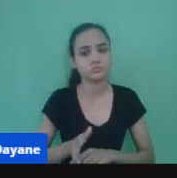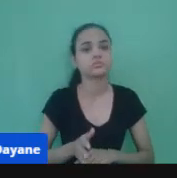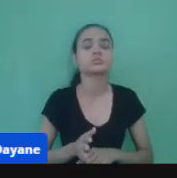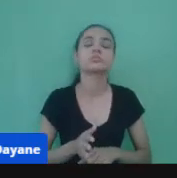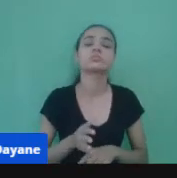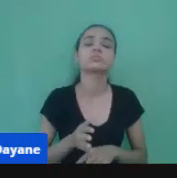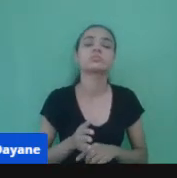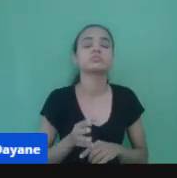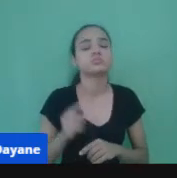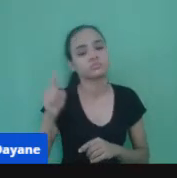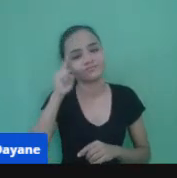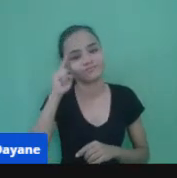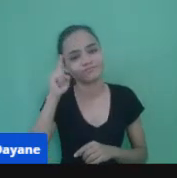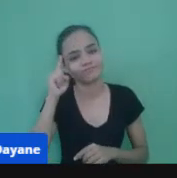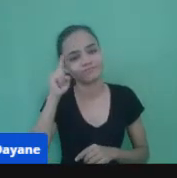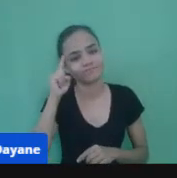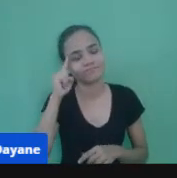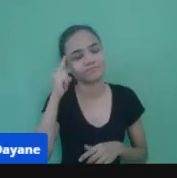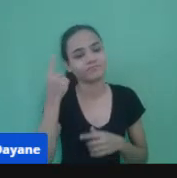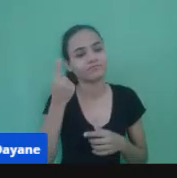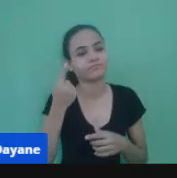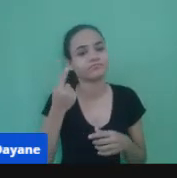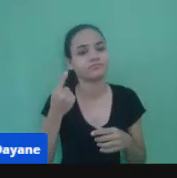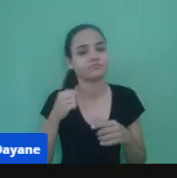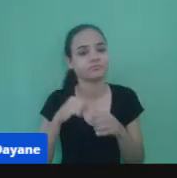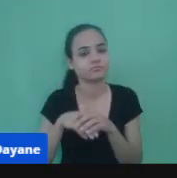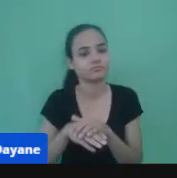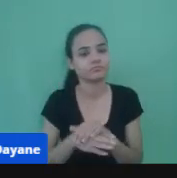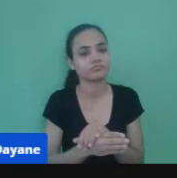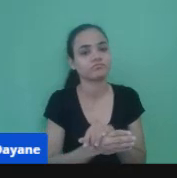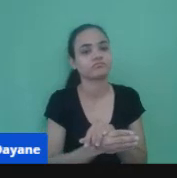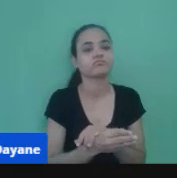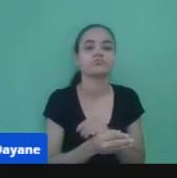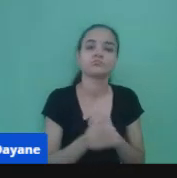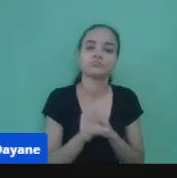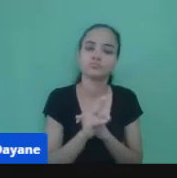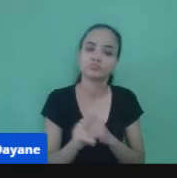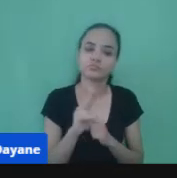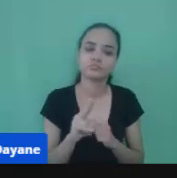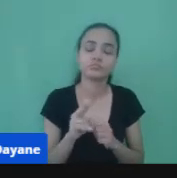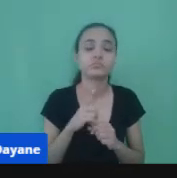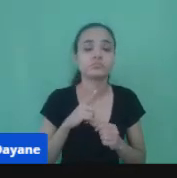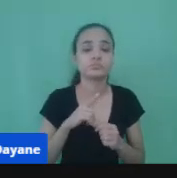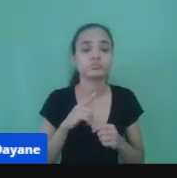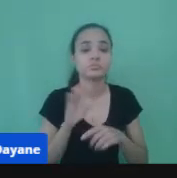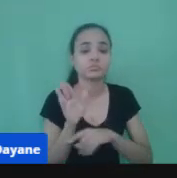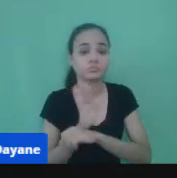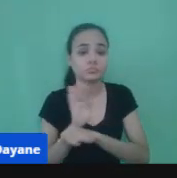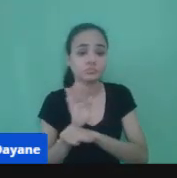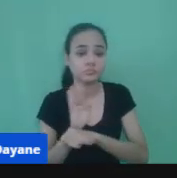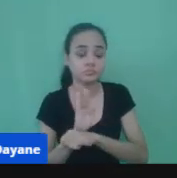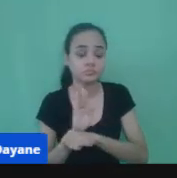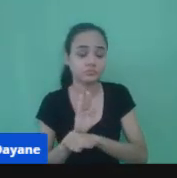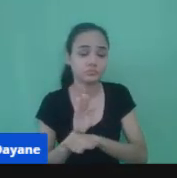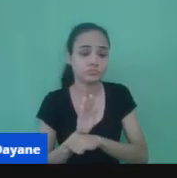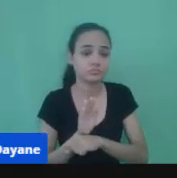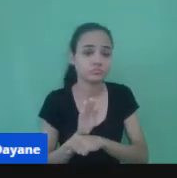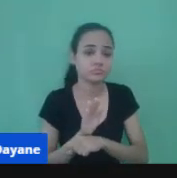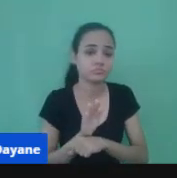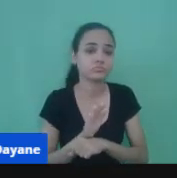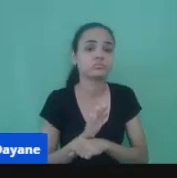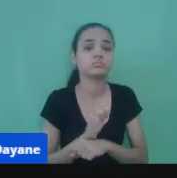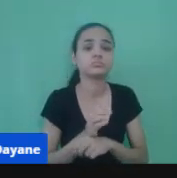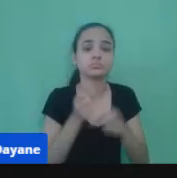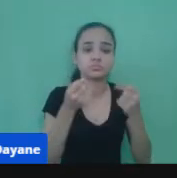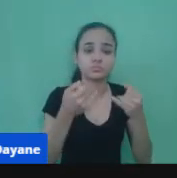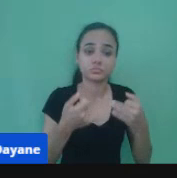de língua inglesa também vai trazer a questão do cinema, vai abordar esse recurso como